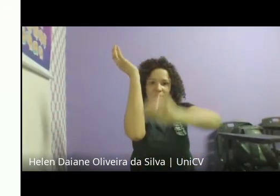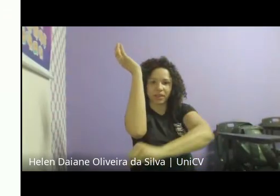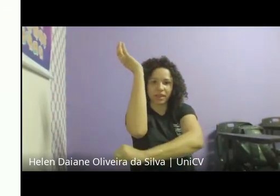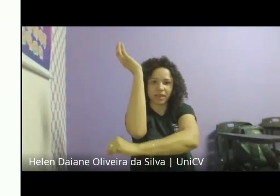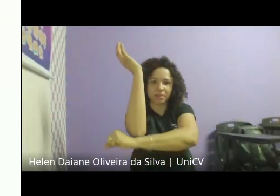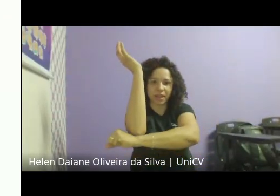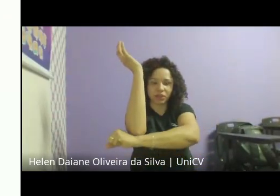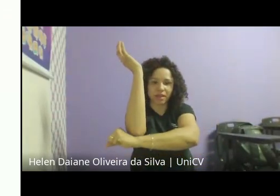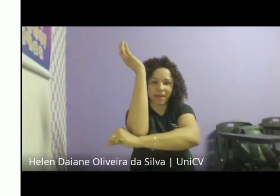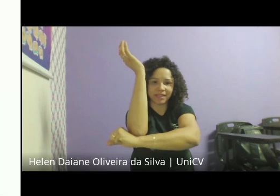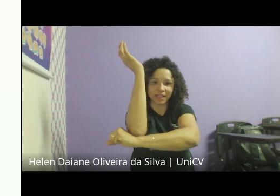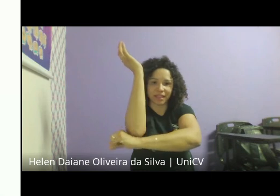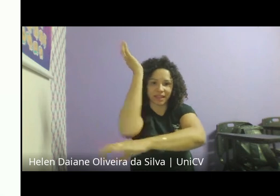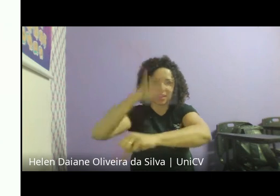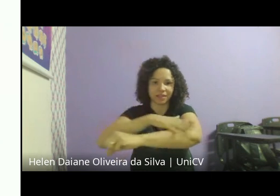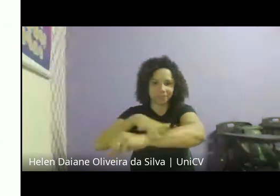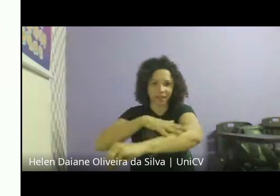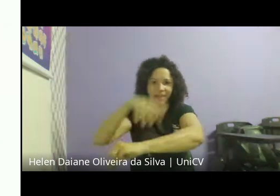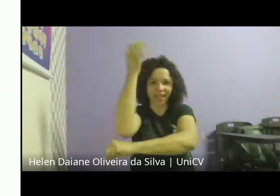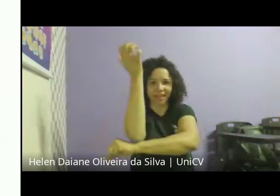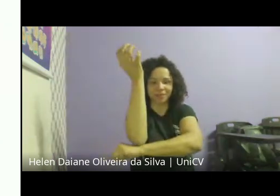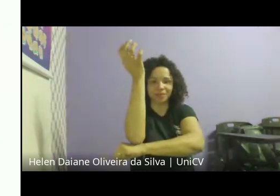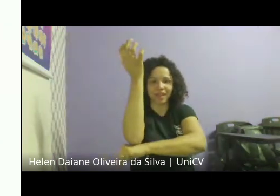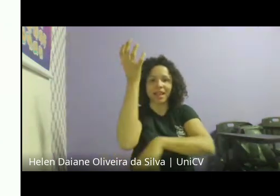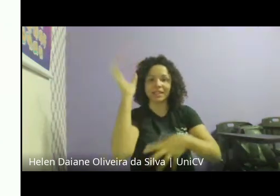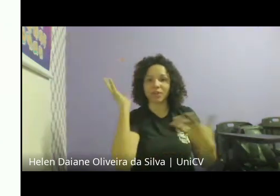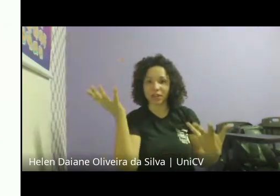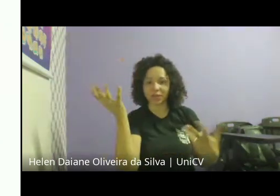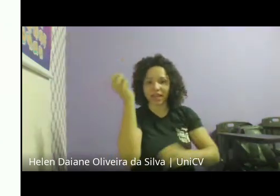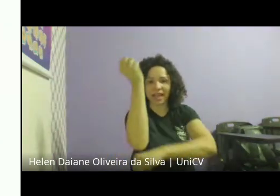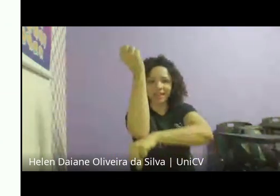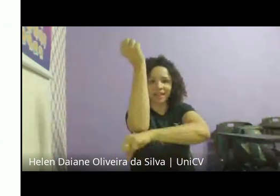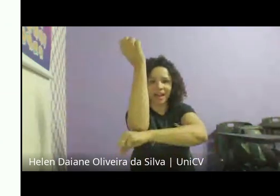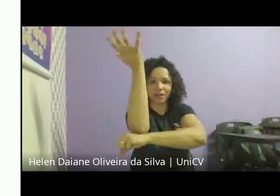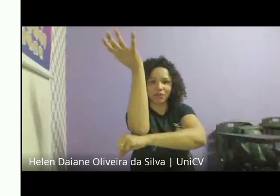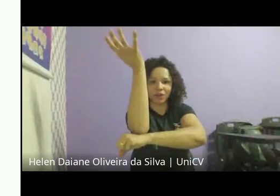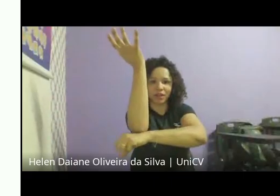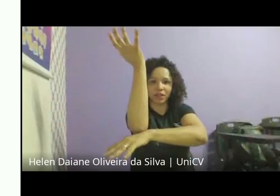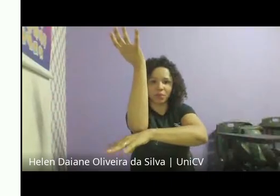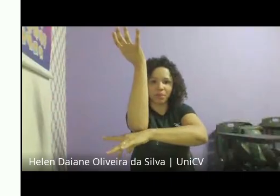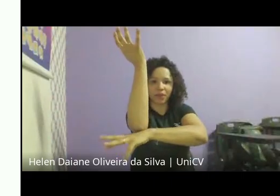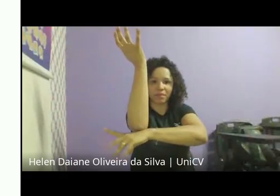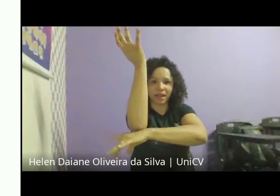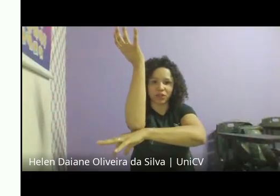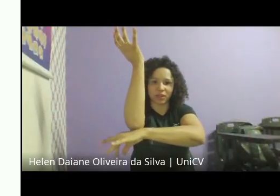ó. E aqui embaixo eu tenho a base, aqui que é a terra. Aqui é a terra. Às vezes eu quero falar raiz da árvore, ó.